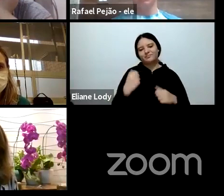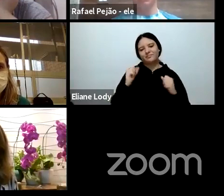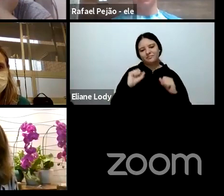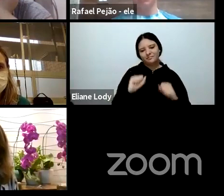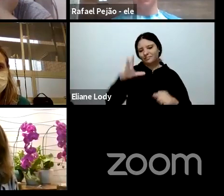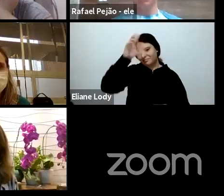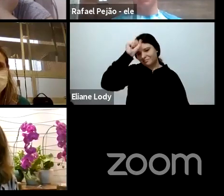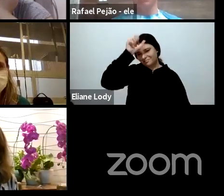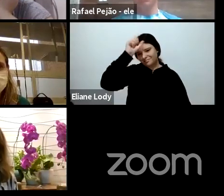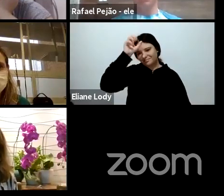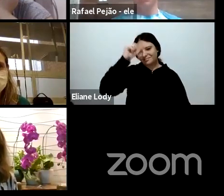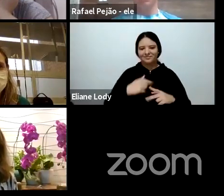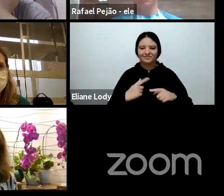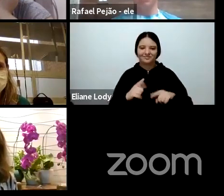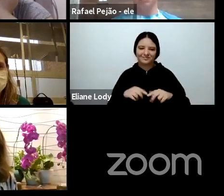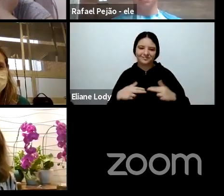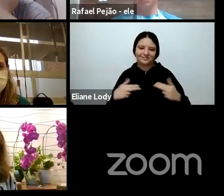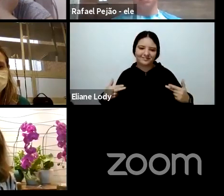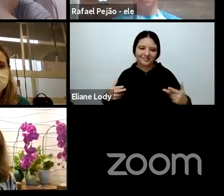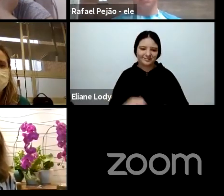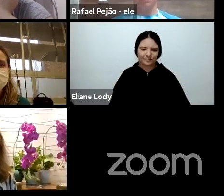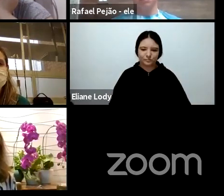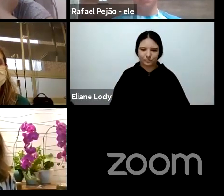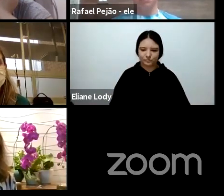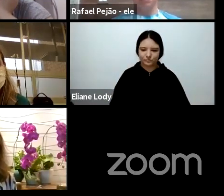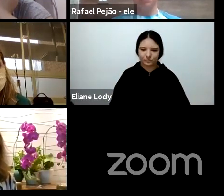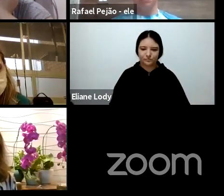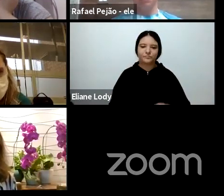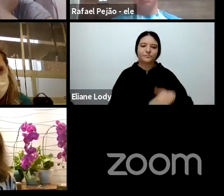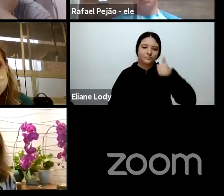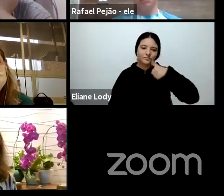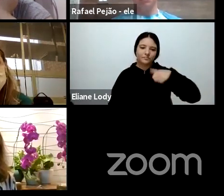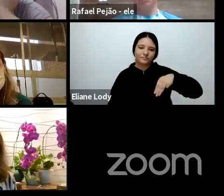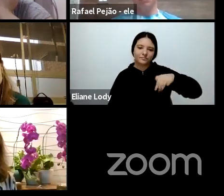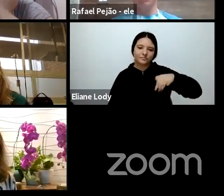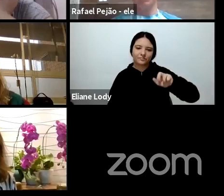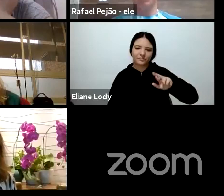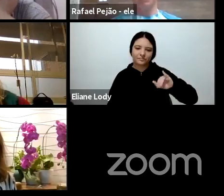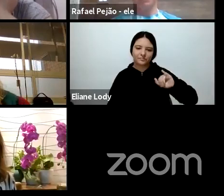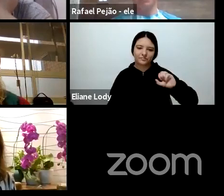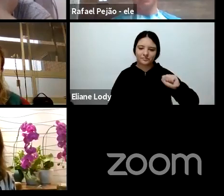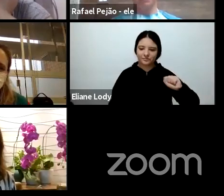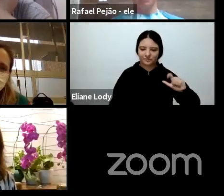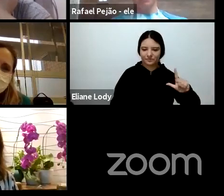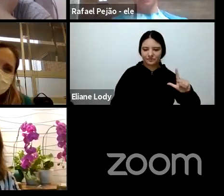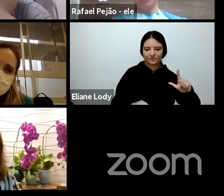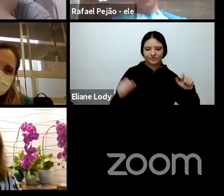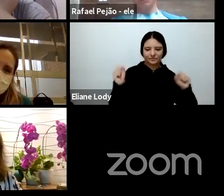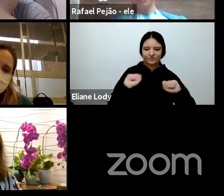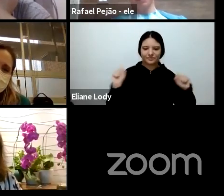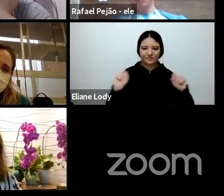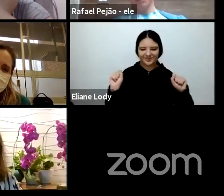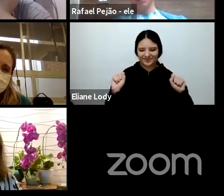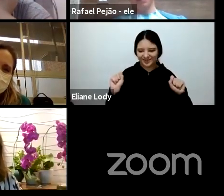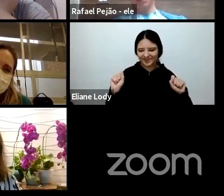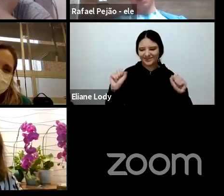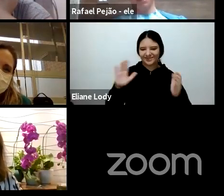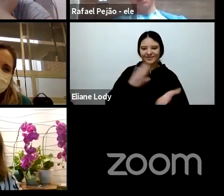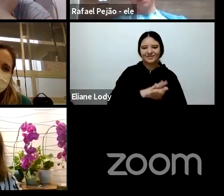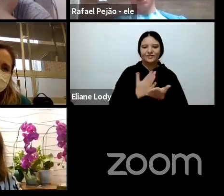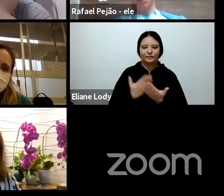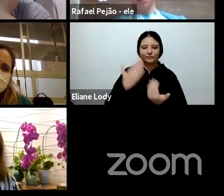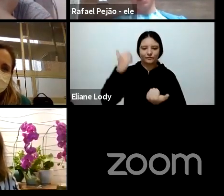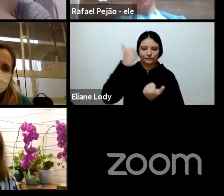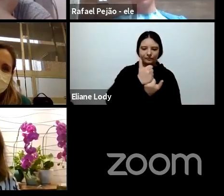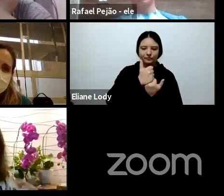um monte. Que a Marisol vai adorar essa pergunta, né, Marisol? Porque a Marisol, o projeto de doutorado dela é numa escola com